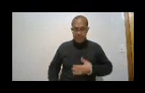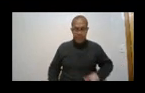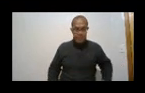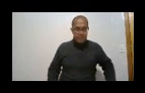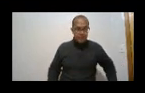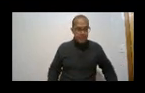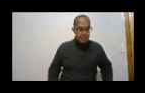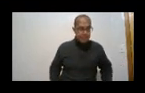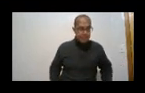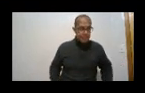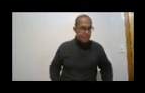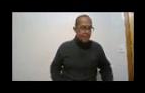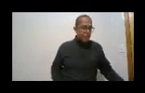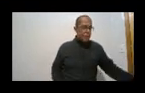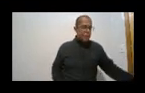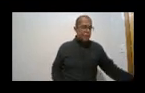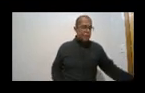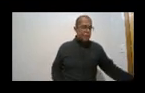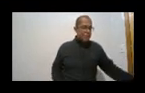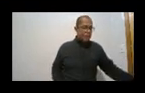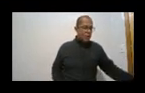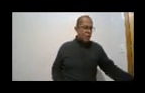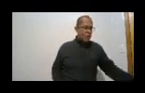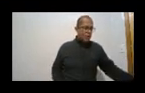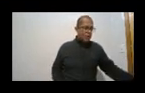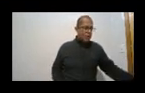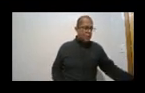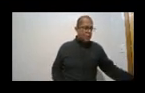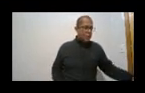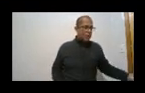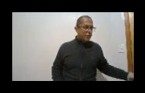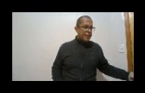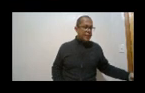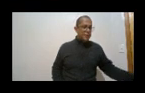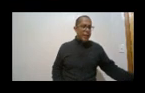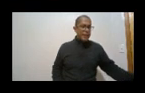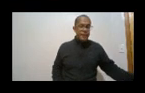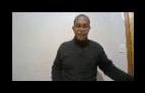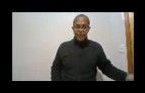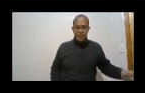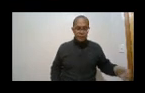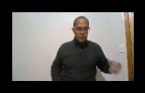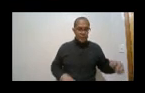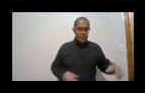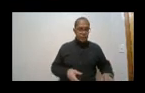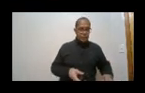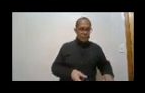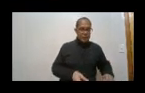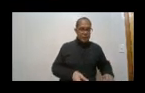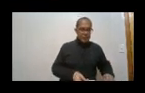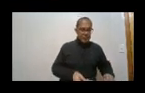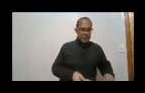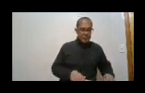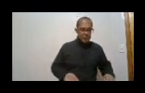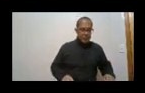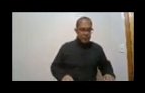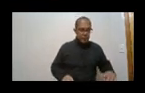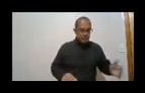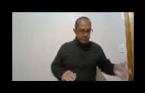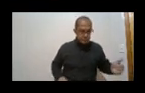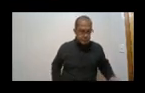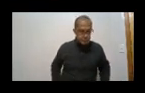fazem essa a eliminação, pontuamos já que existem outros órgãos que assim o fazem, tá? Mas eu só queria que os senhores entendessem